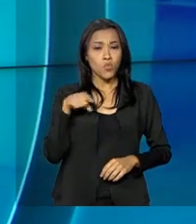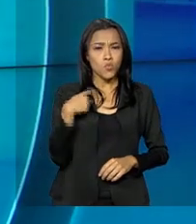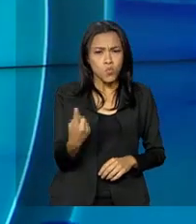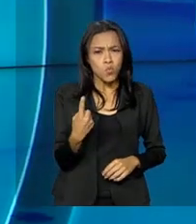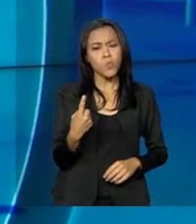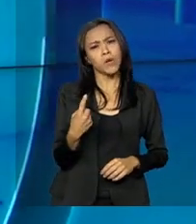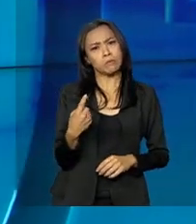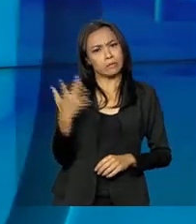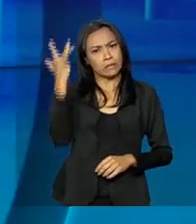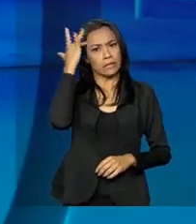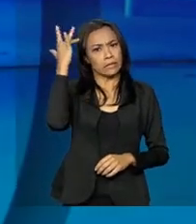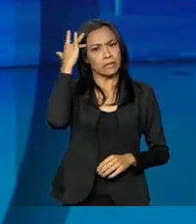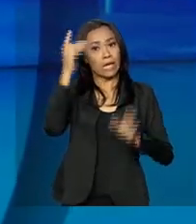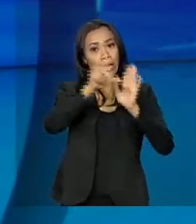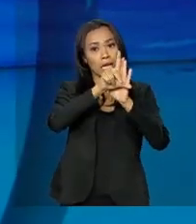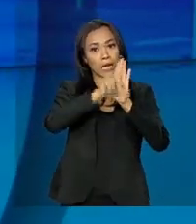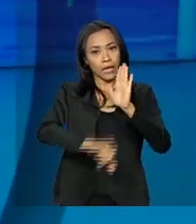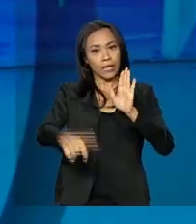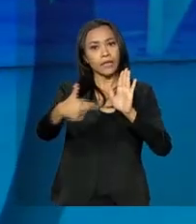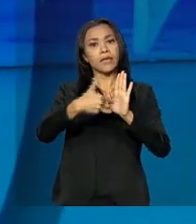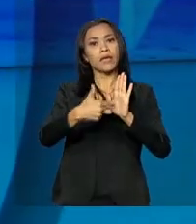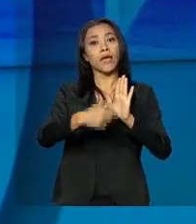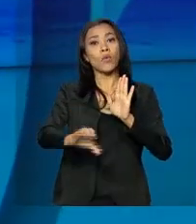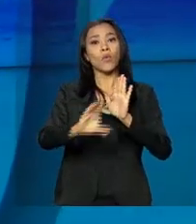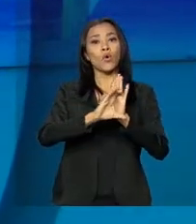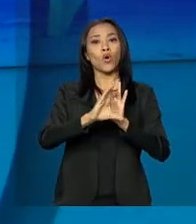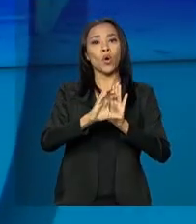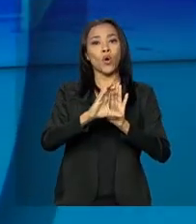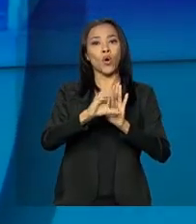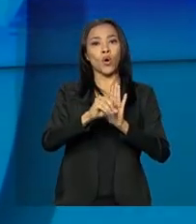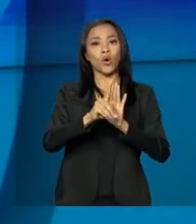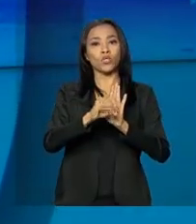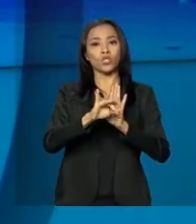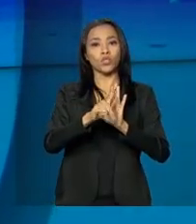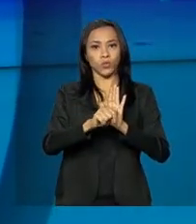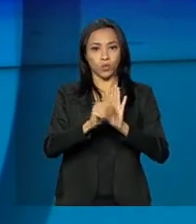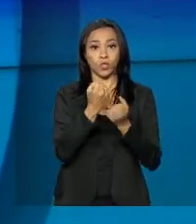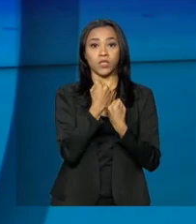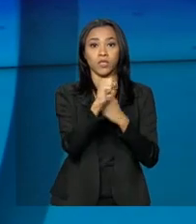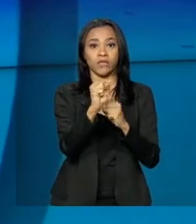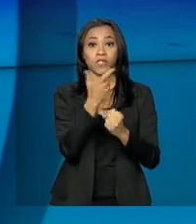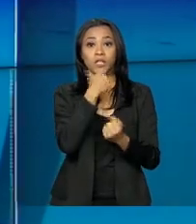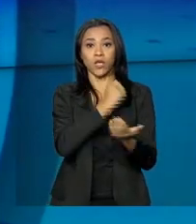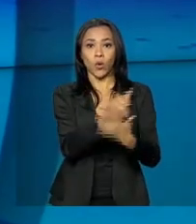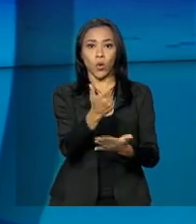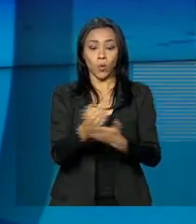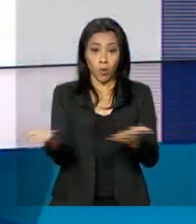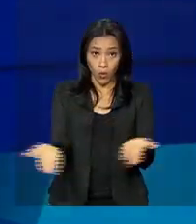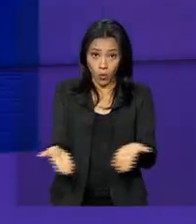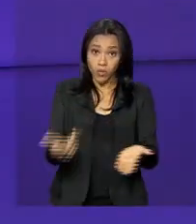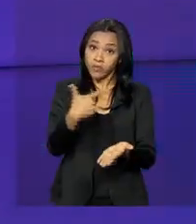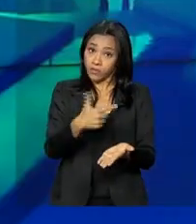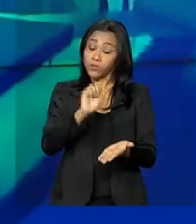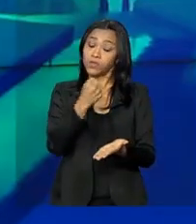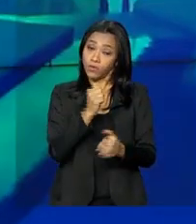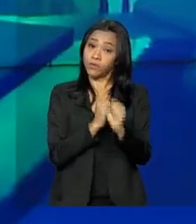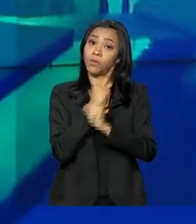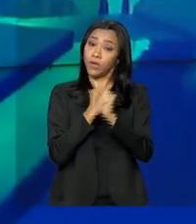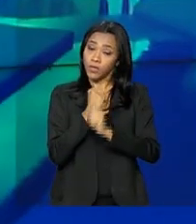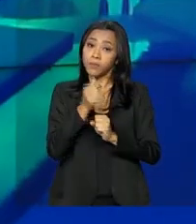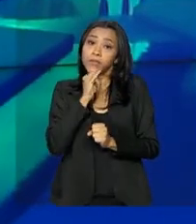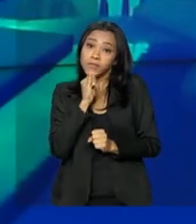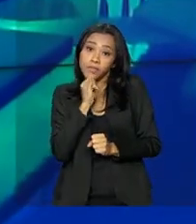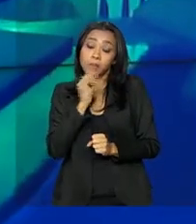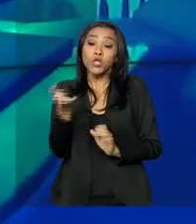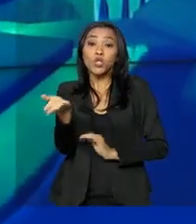leis do país o código de defesa do consumidor completa hoje 28 anos e garante direitos do consumidor como por exemplo a